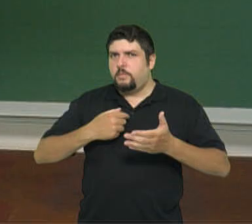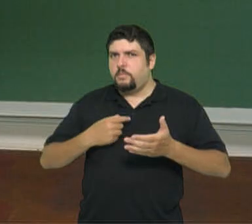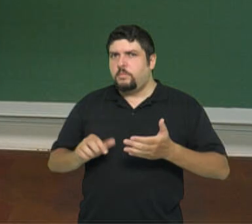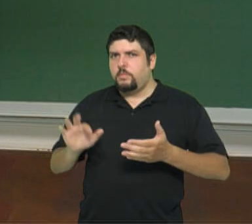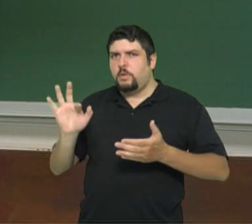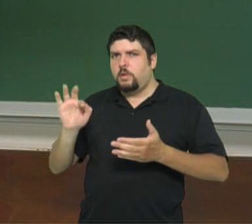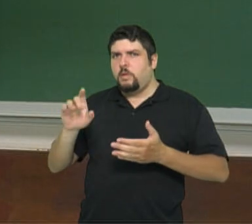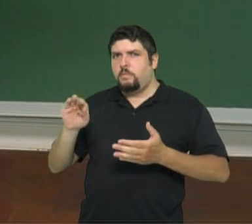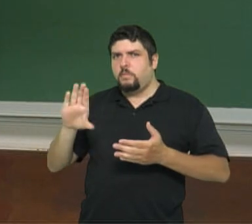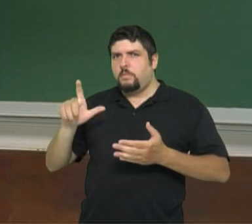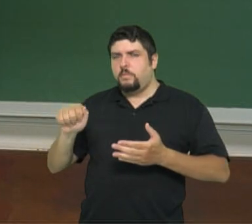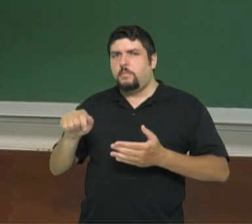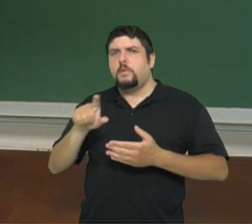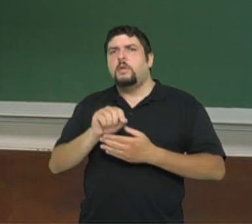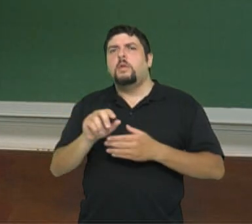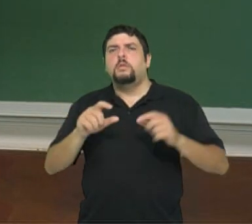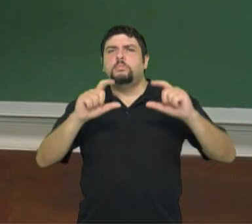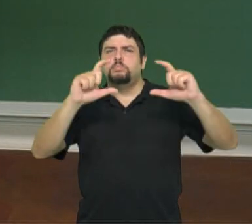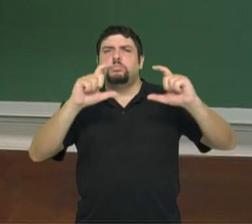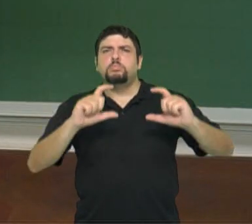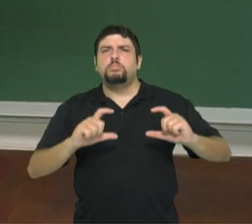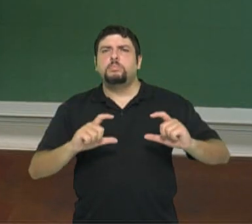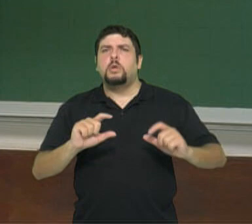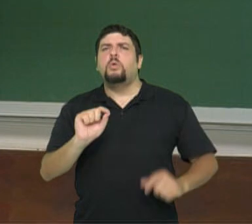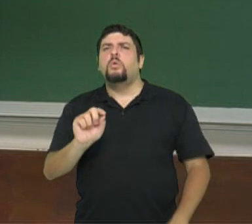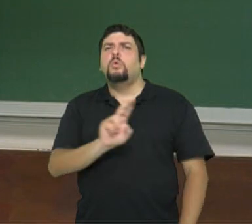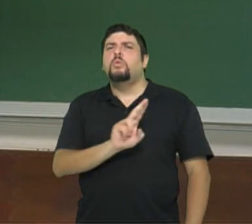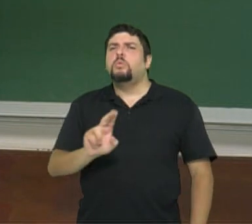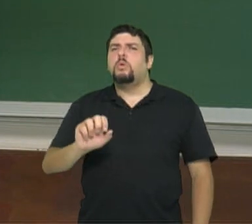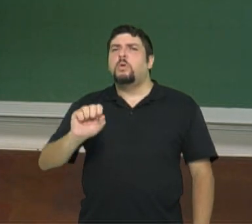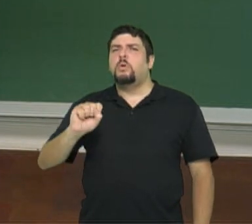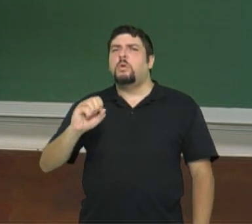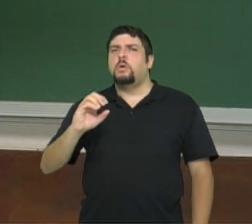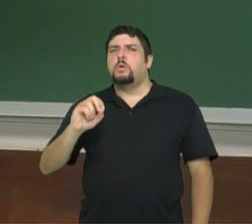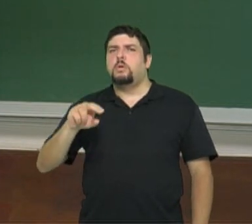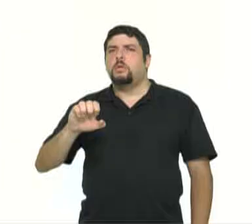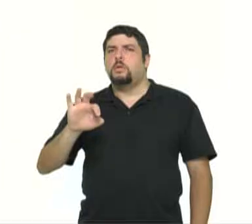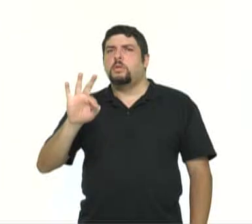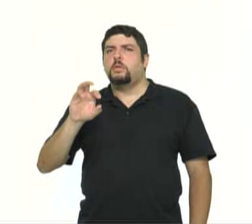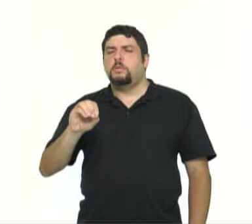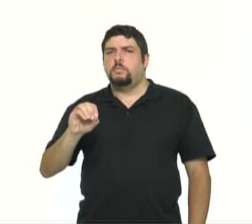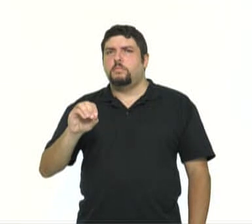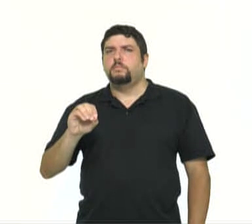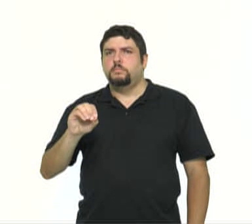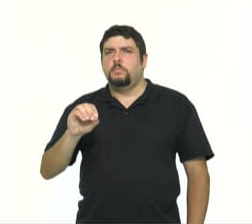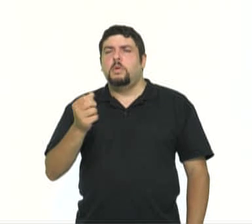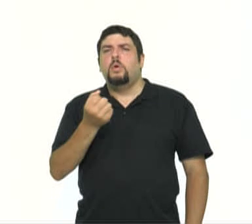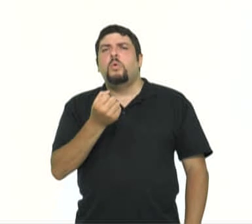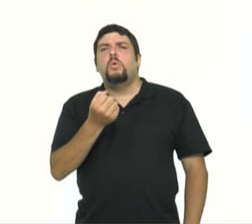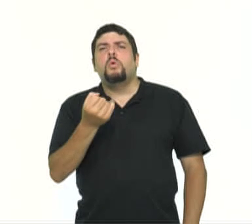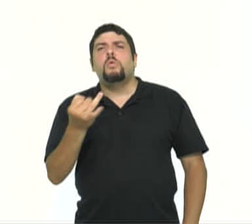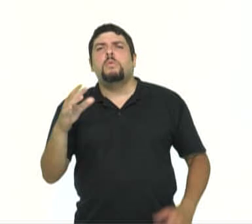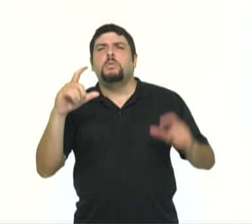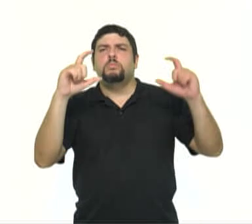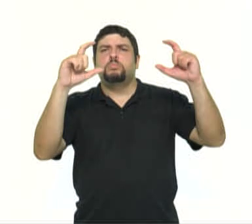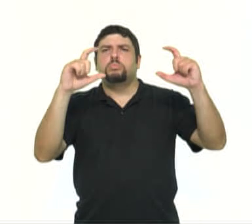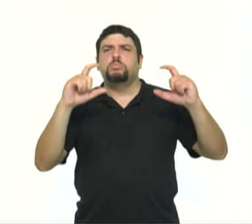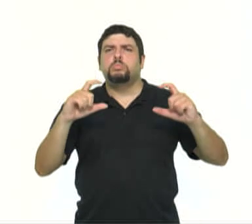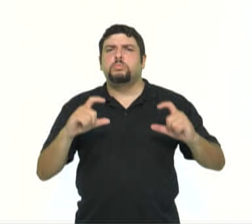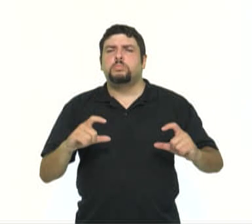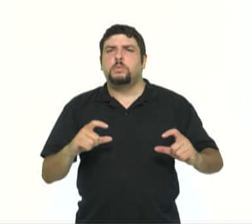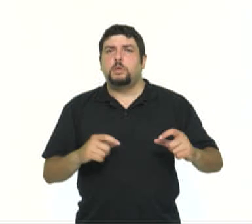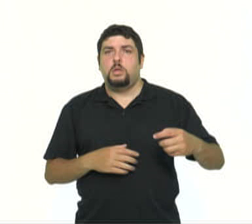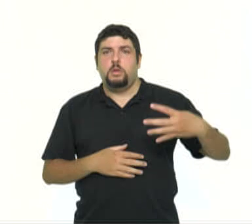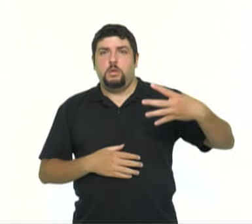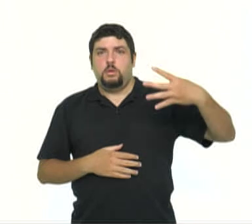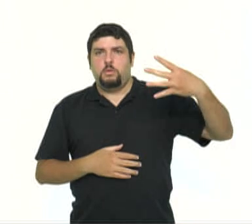um soneto. Que o soneto ele é composto como? Ele é composto por 4 estrofes. Os